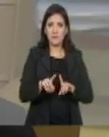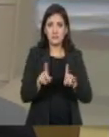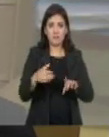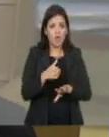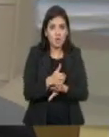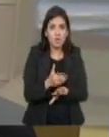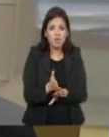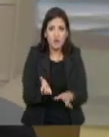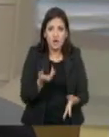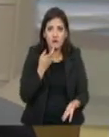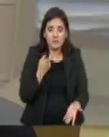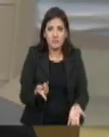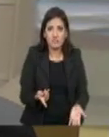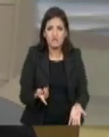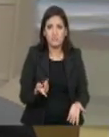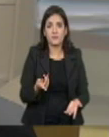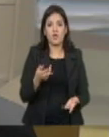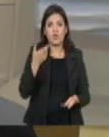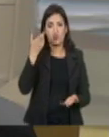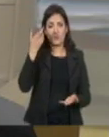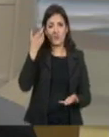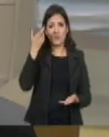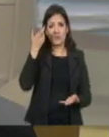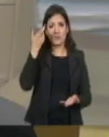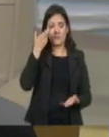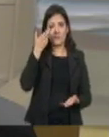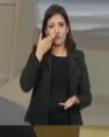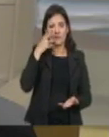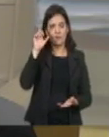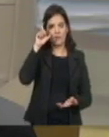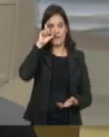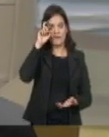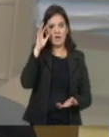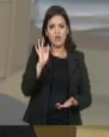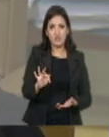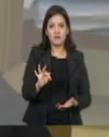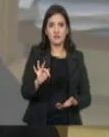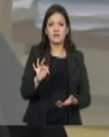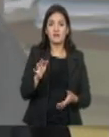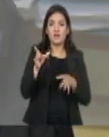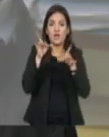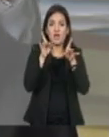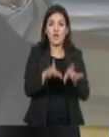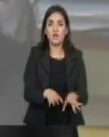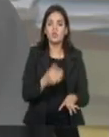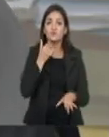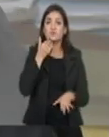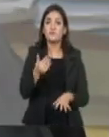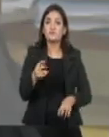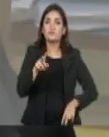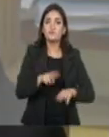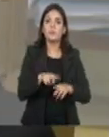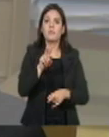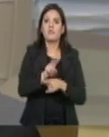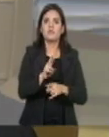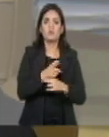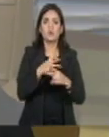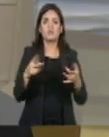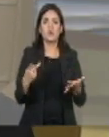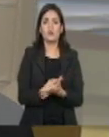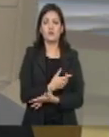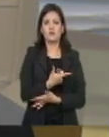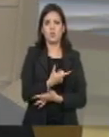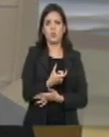ministro Fachin rejeitou o pedido de prisão preventiva formulado pela Polícia Federal, de fatos de 2010,